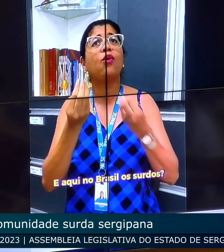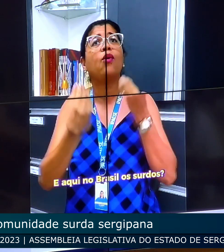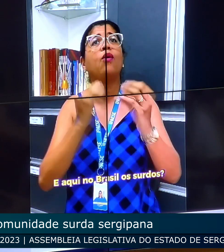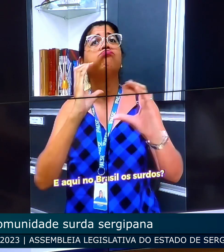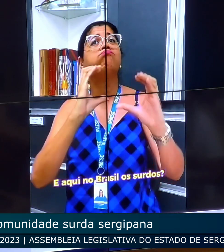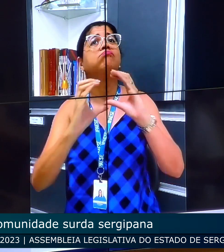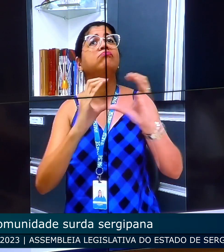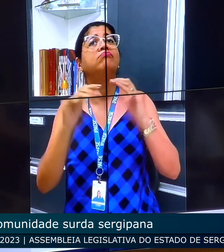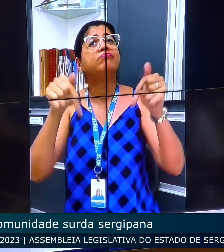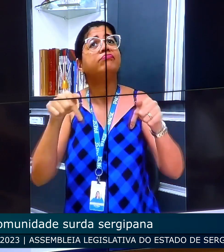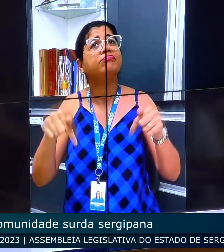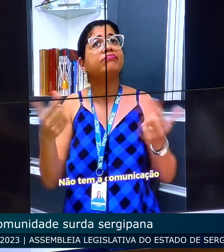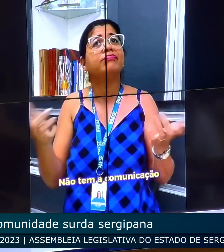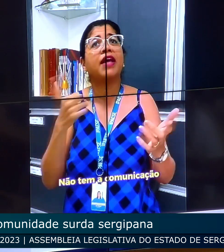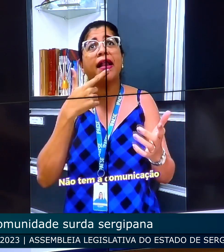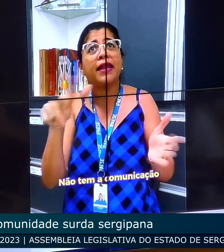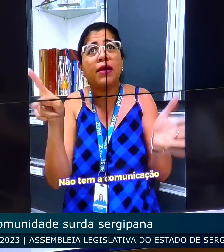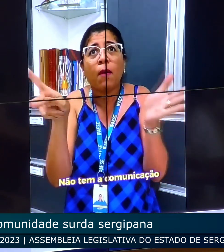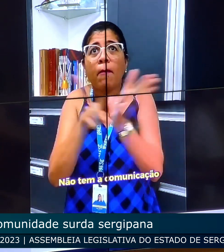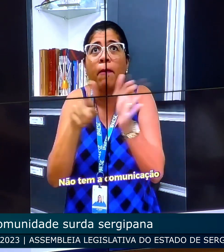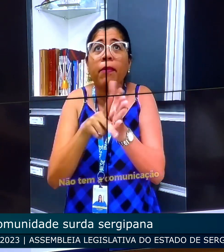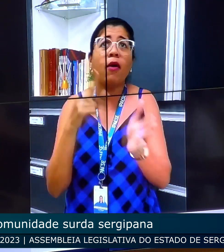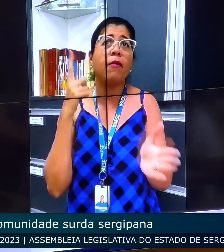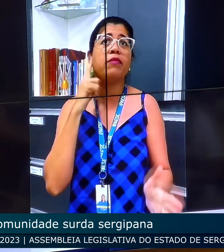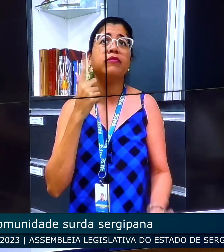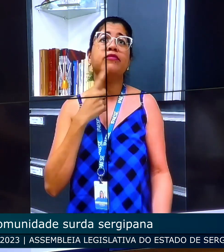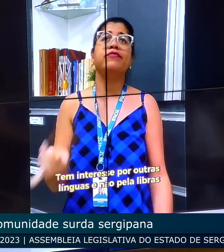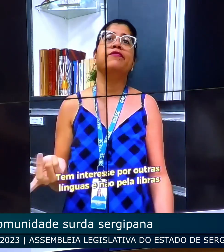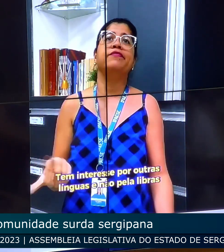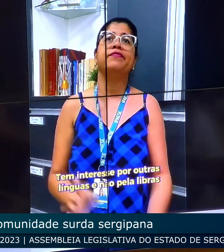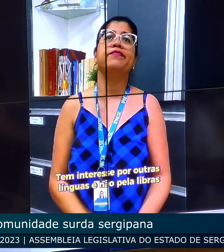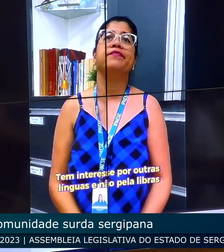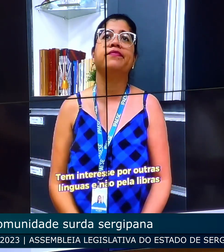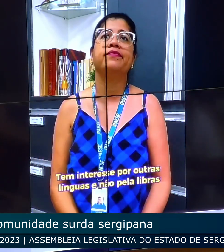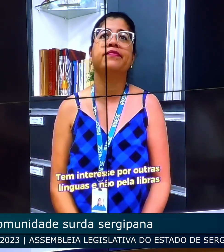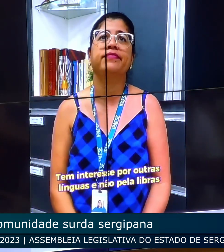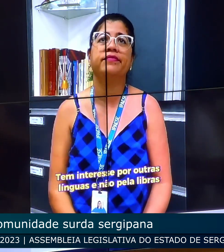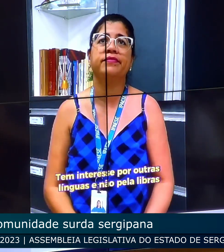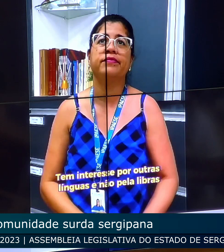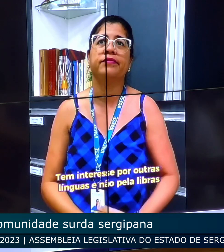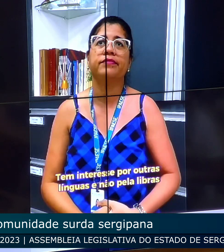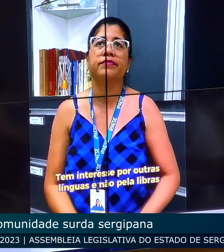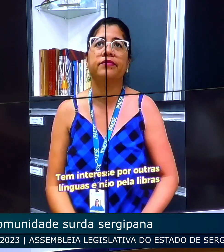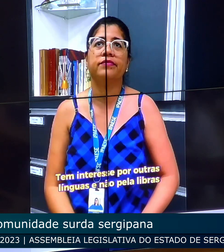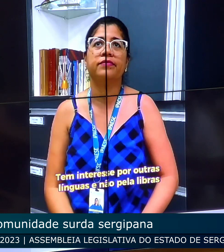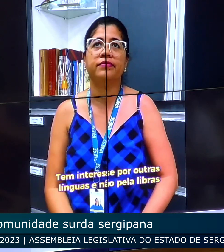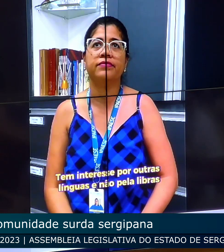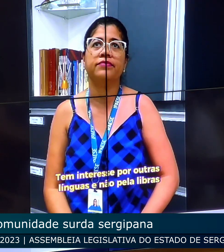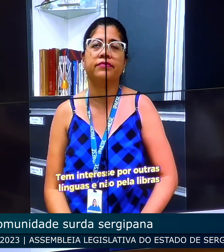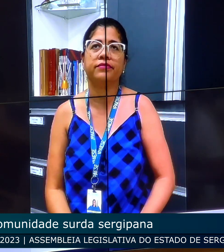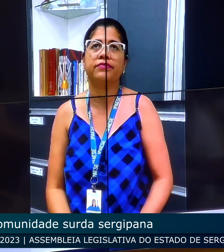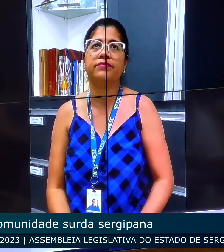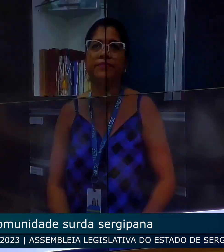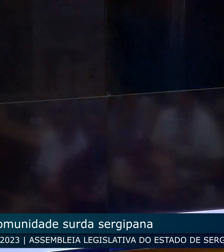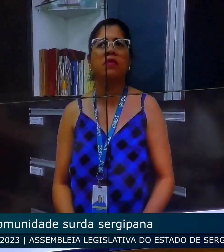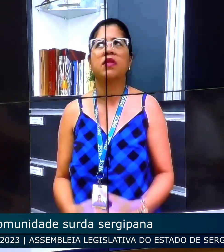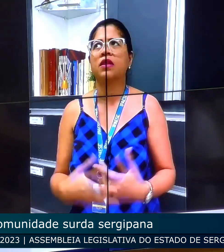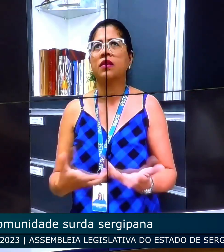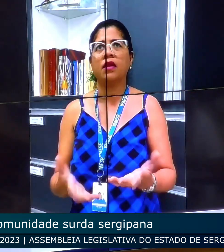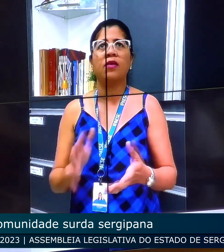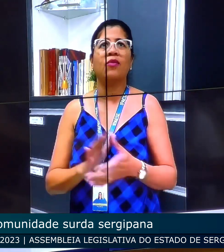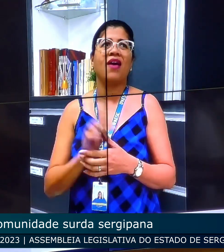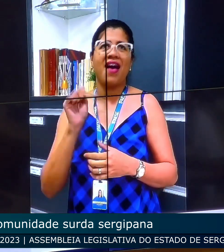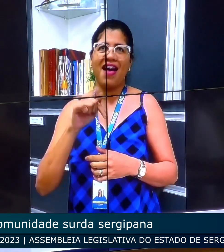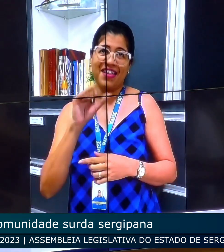Brasil, os surdos não têm a comunicação. Tem interesse por outras línguas e não pela Libras.